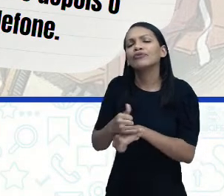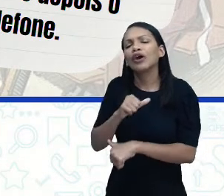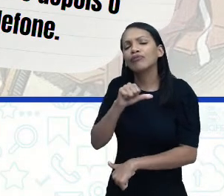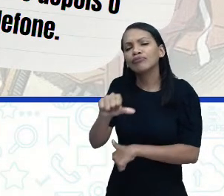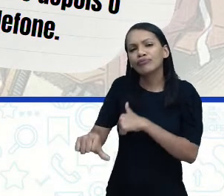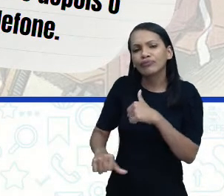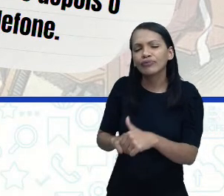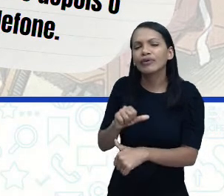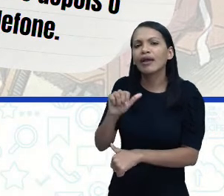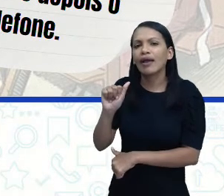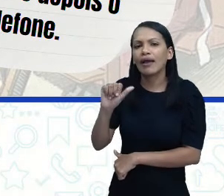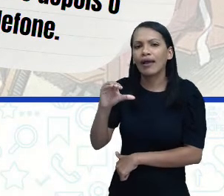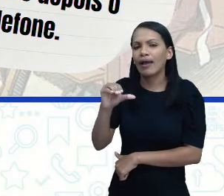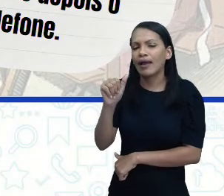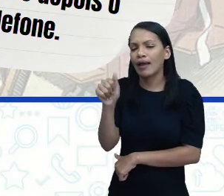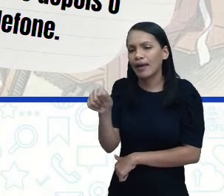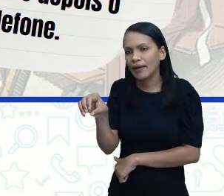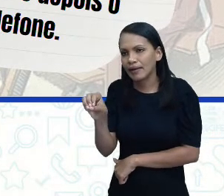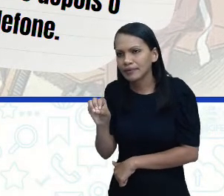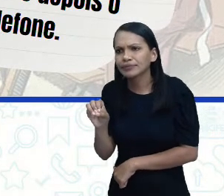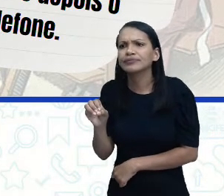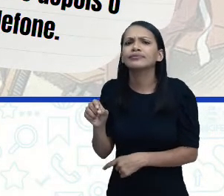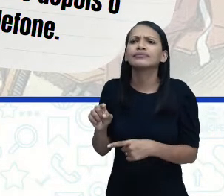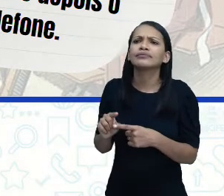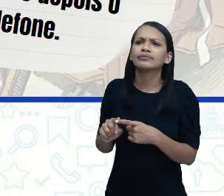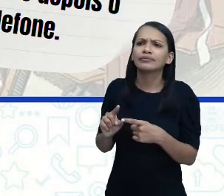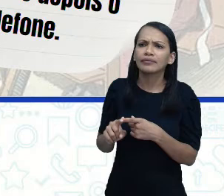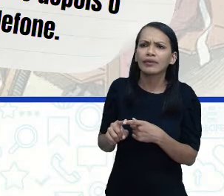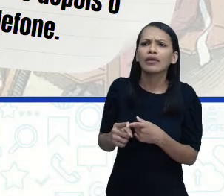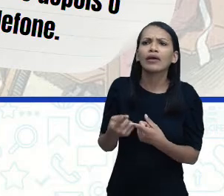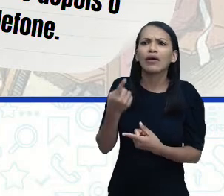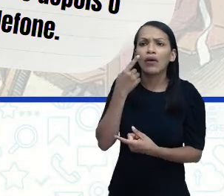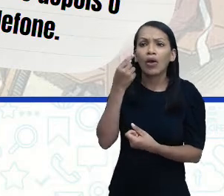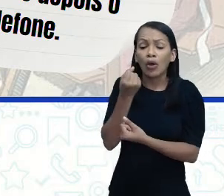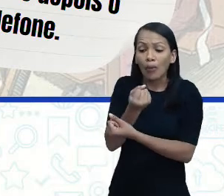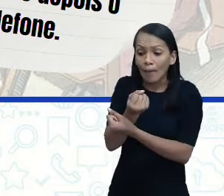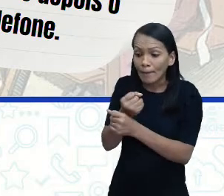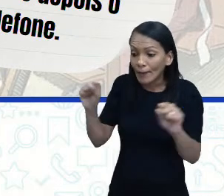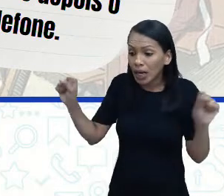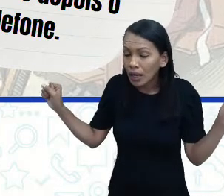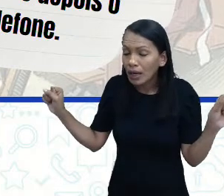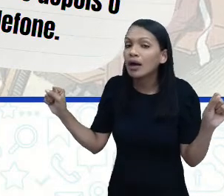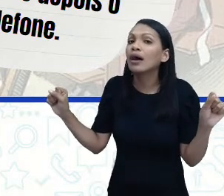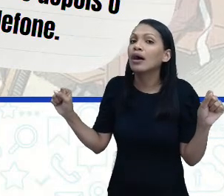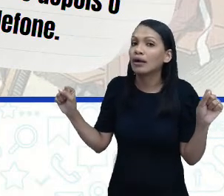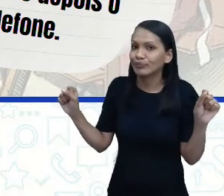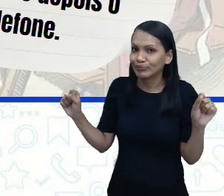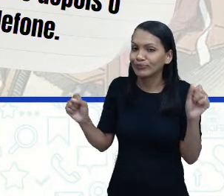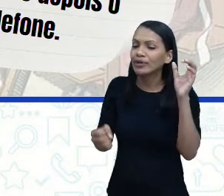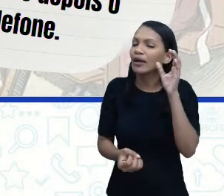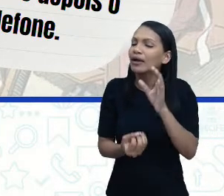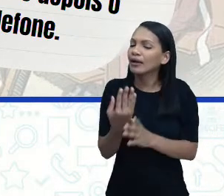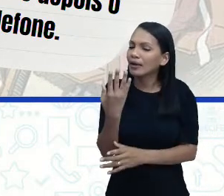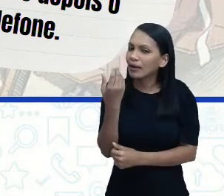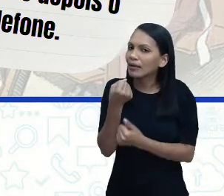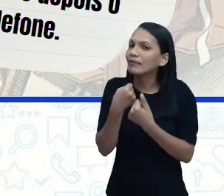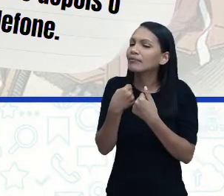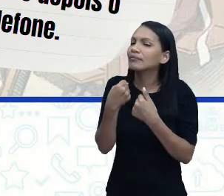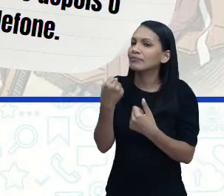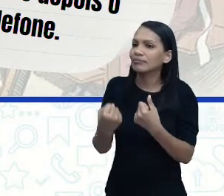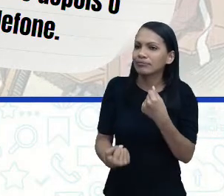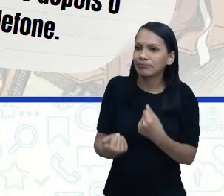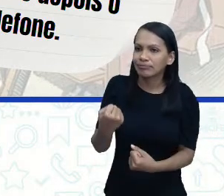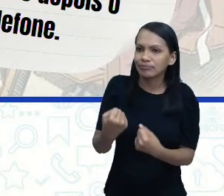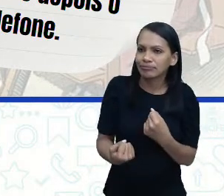o desenvolvimento do motor de explosão, que vai contribuir para o desenvolvimento do automóvel, do avião, ampliação